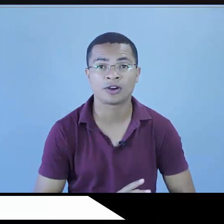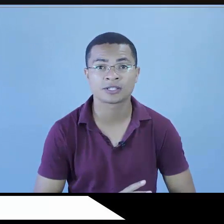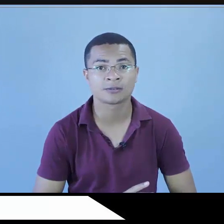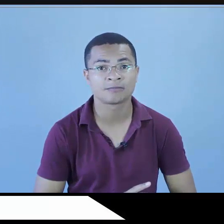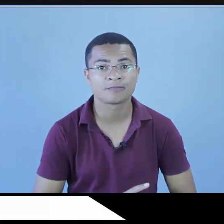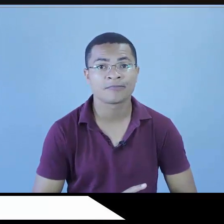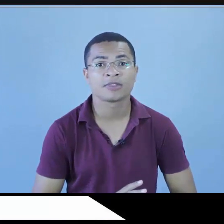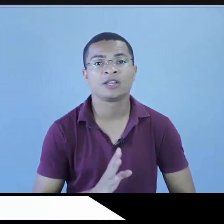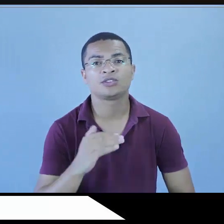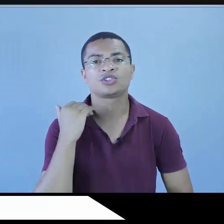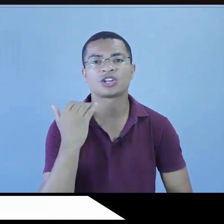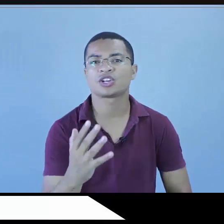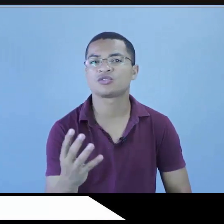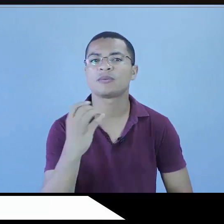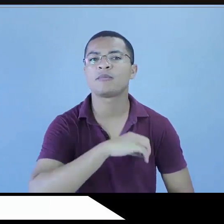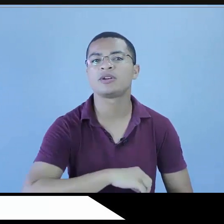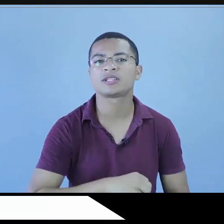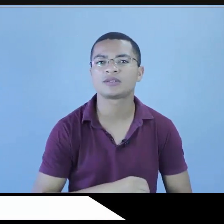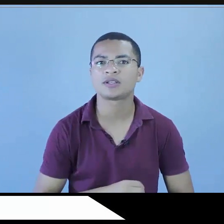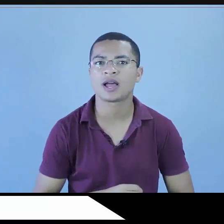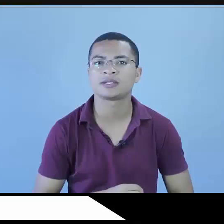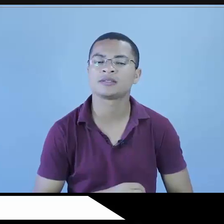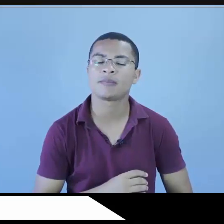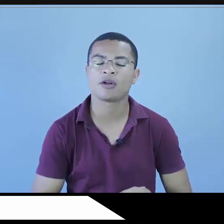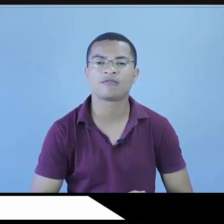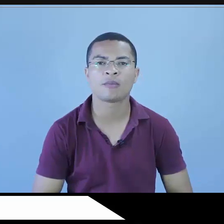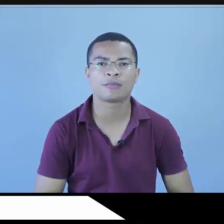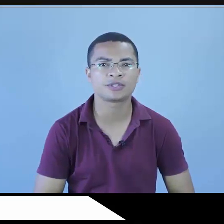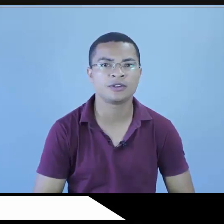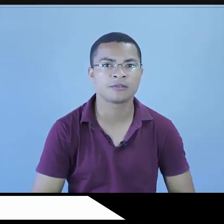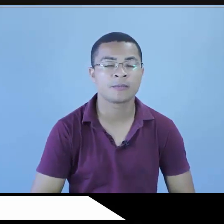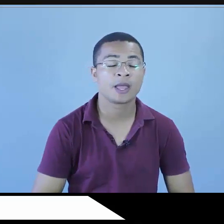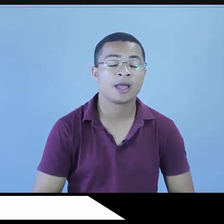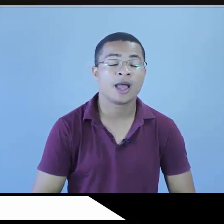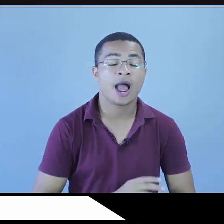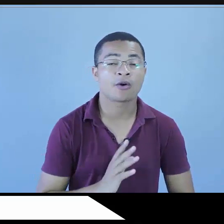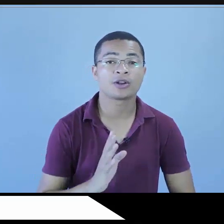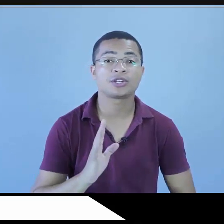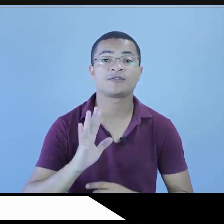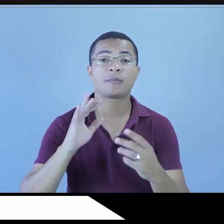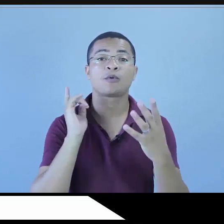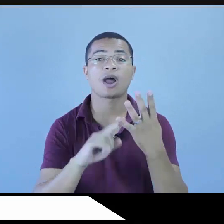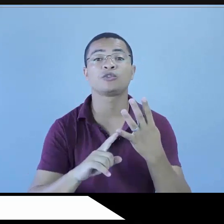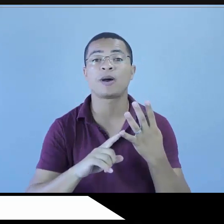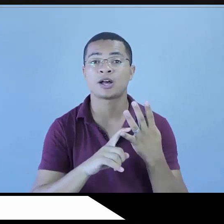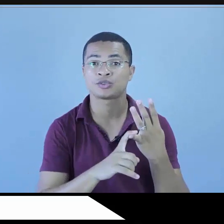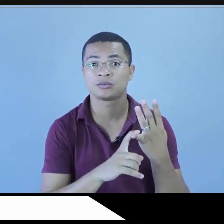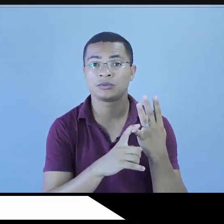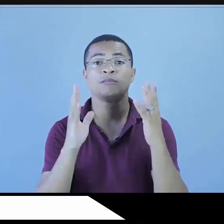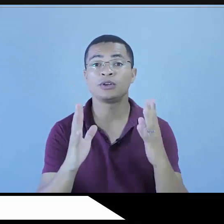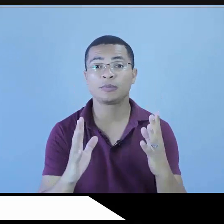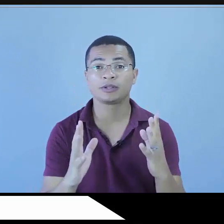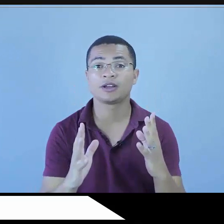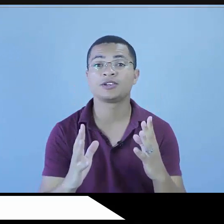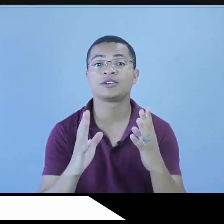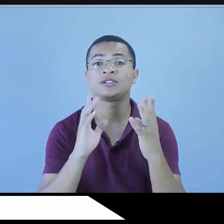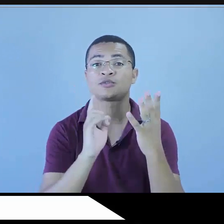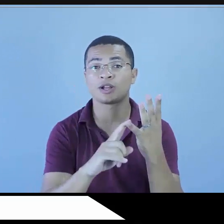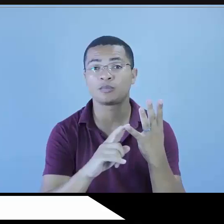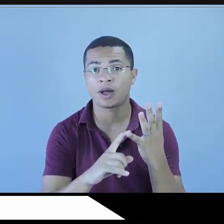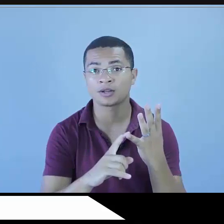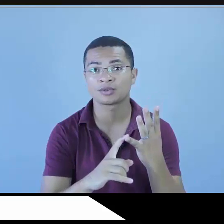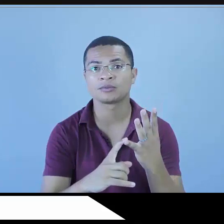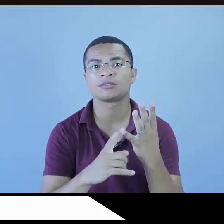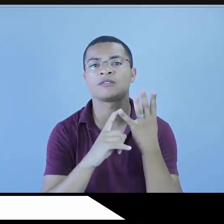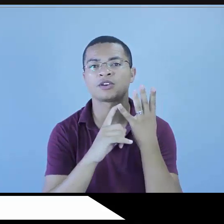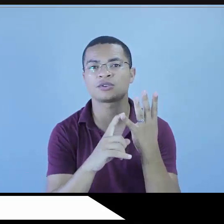com a voz. Isso já te ajuda a memorizar os sinais da melhor forma possível. Agora a gente vai para o quarto passo. Muito importante, esse